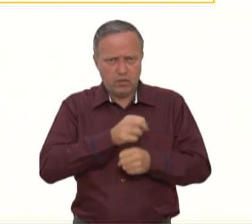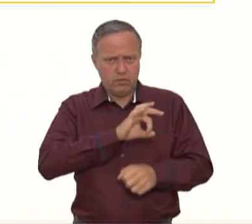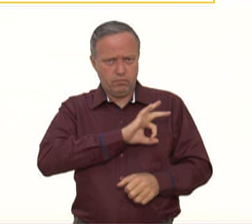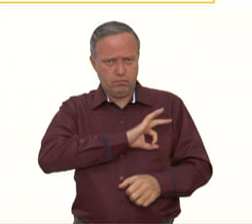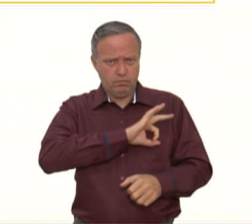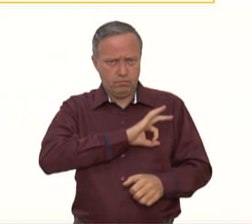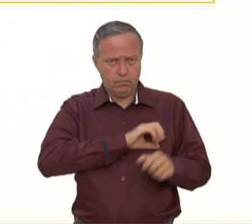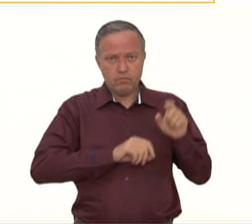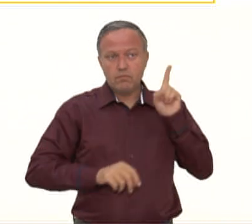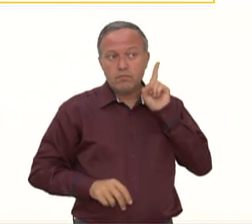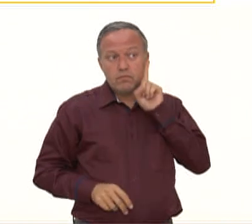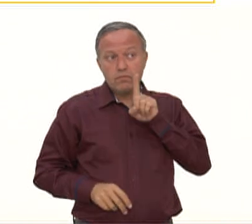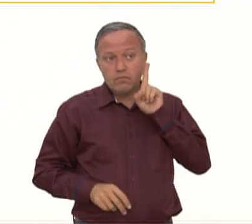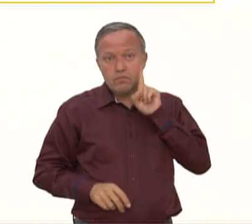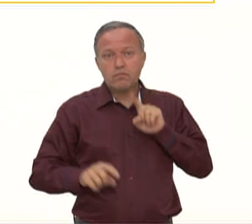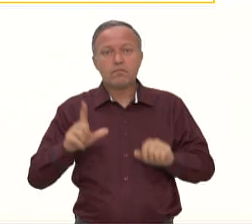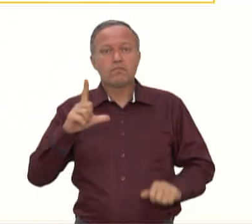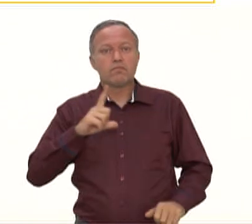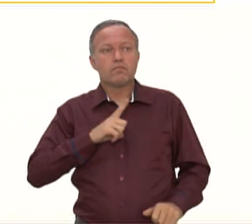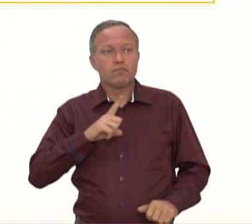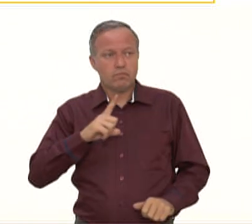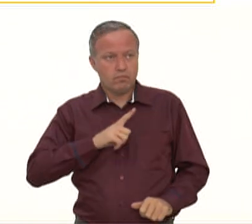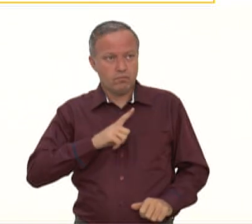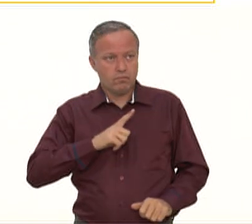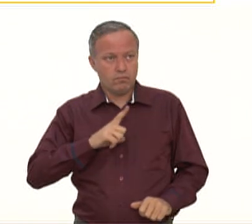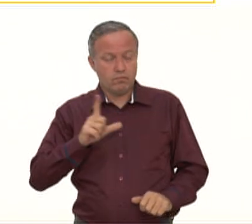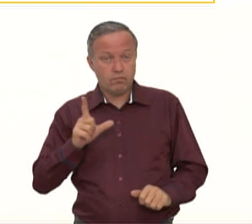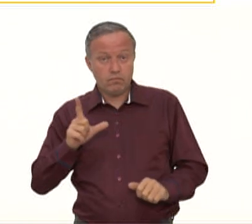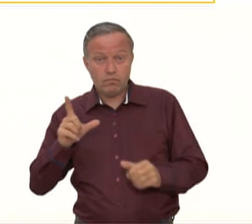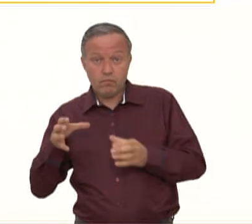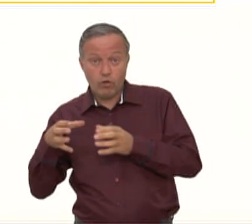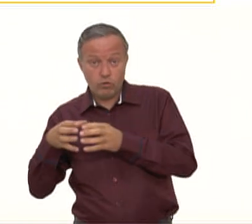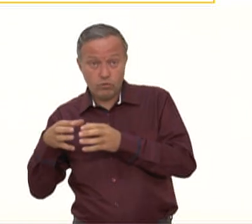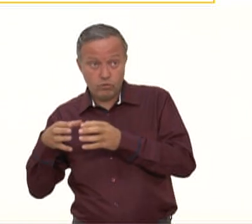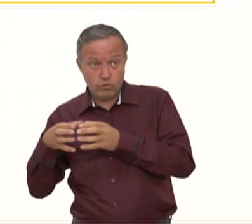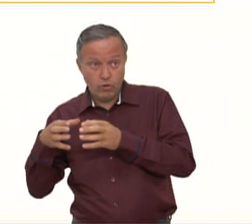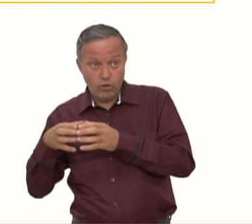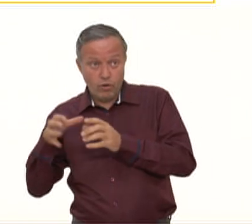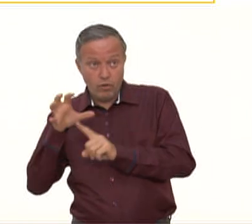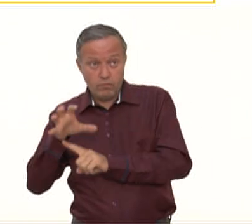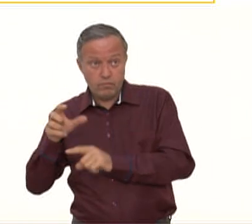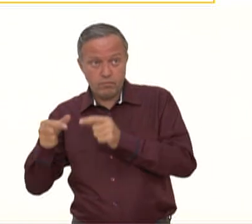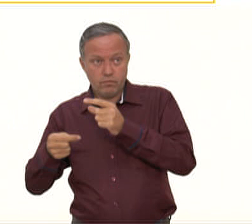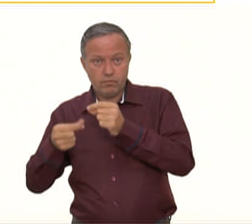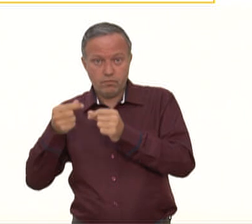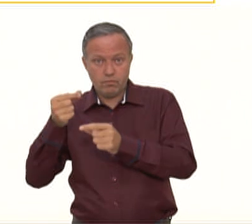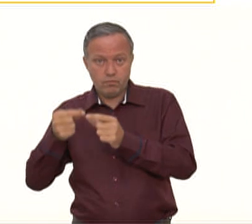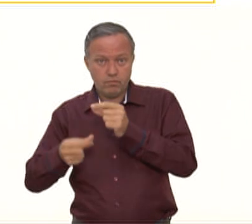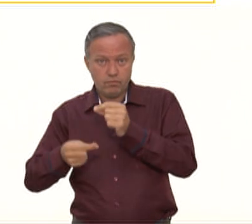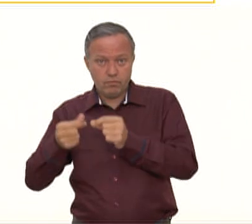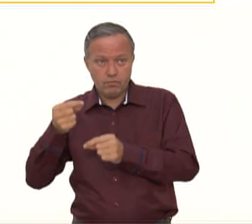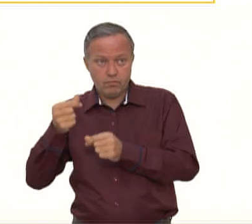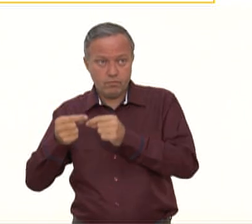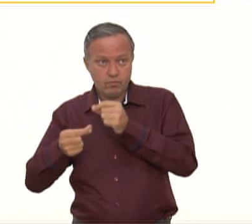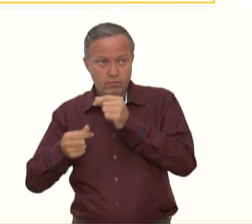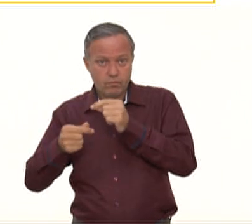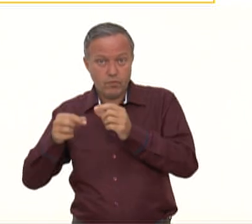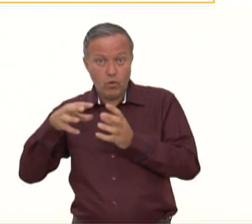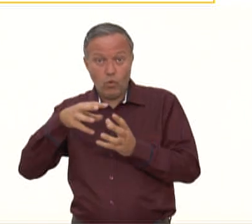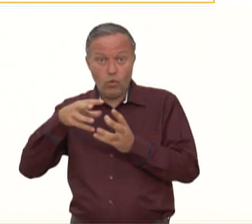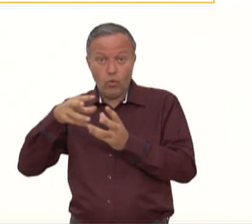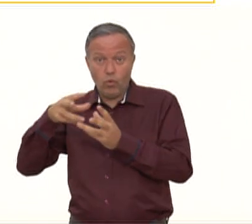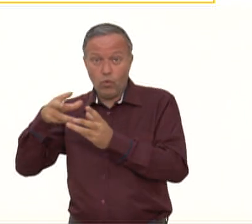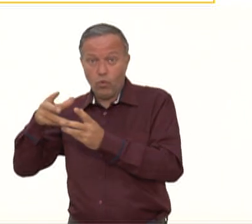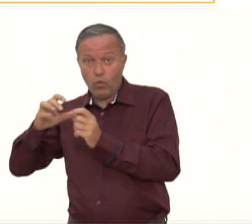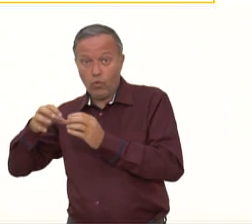Unidos. Isso gera o quê? Centros de influência econômica, globalização, blocos e tratados econômicos,